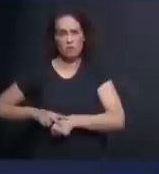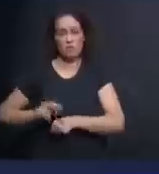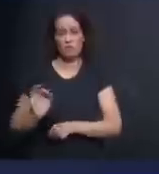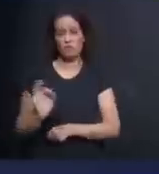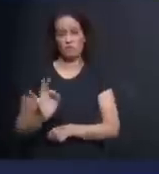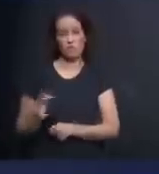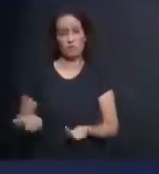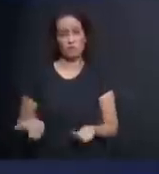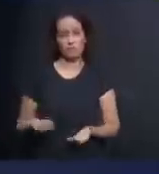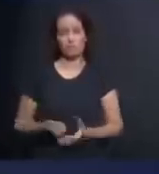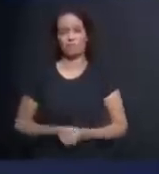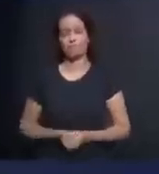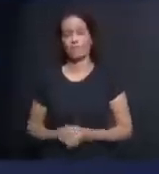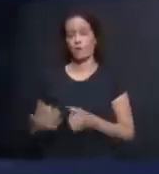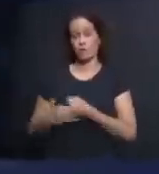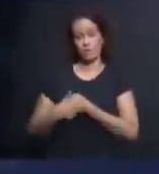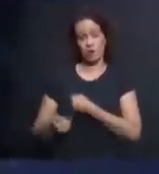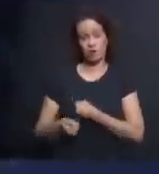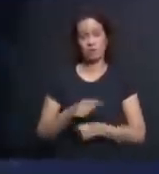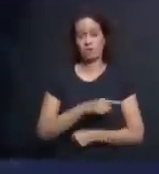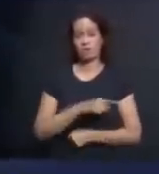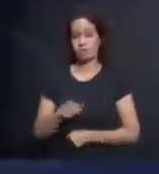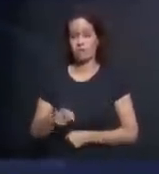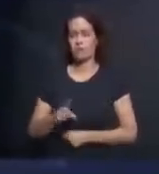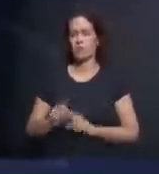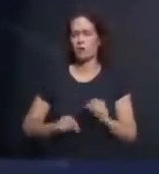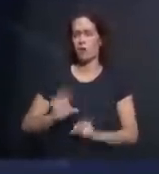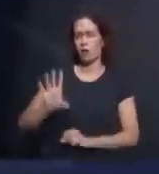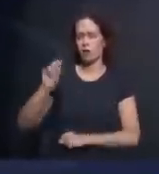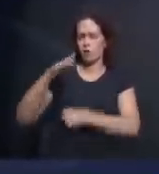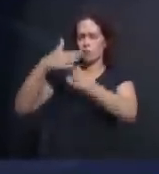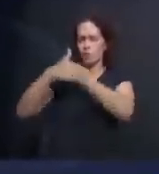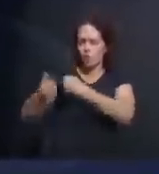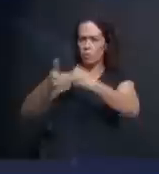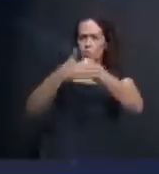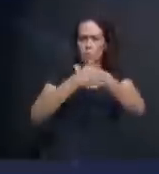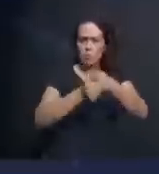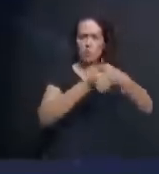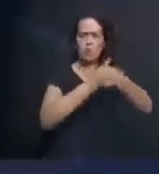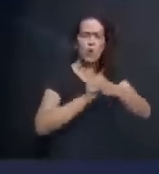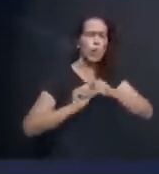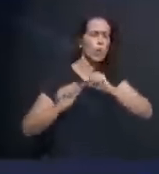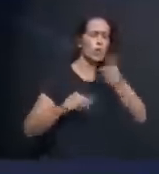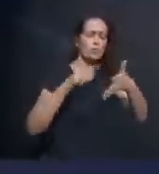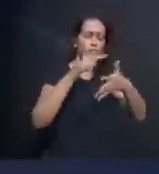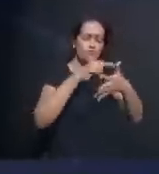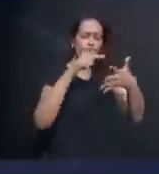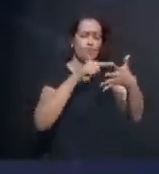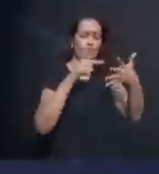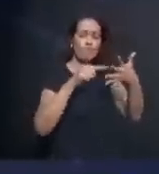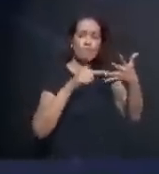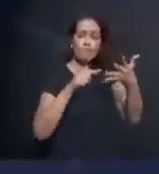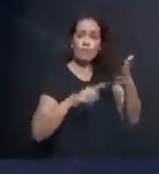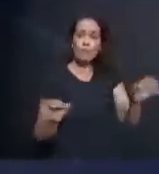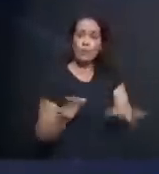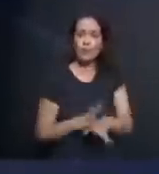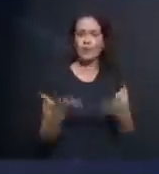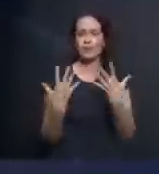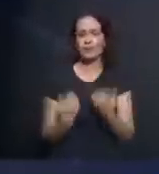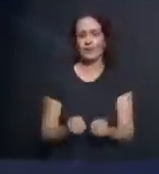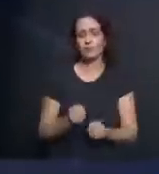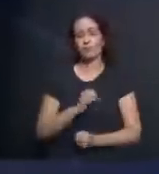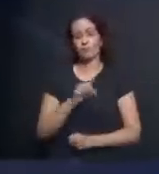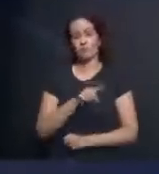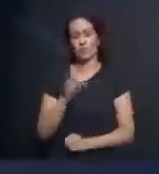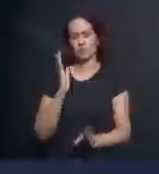objetivo. Seja o que Deus te chamou para ser, só seja. Seja isso aí e vai para frente. O que acontece se você não descobrir seu